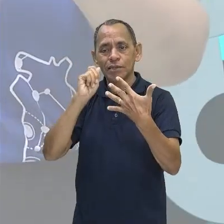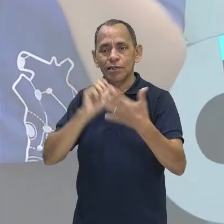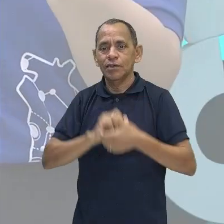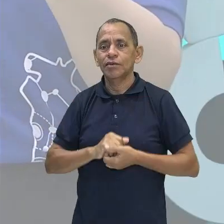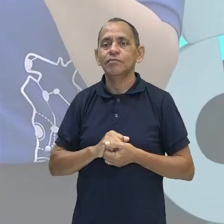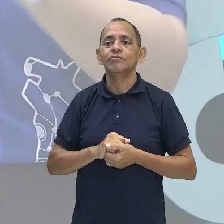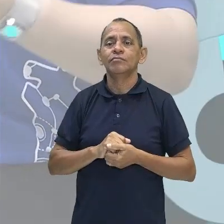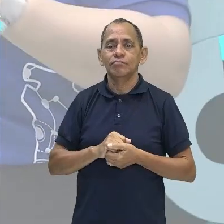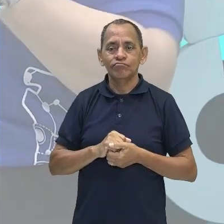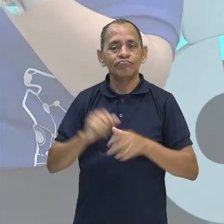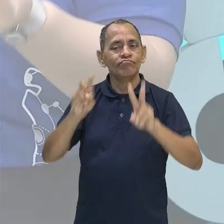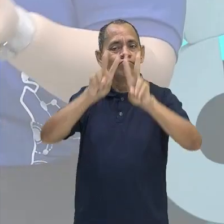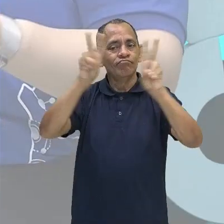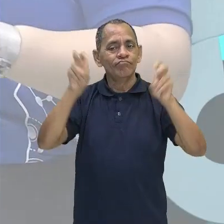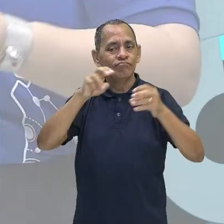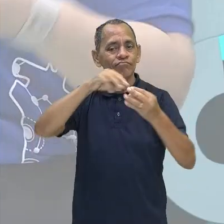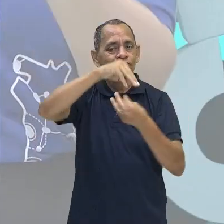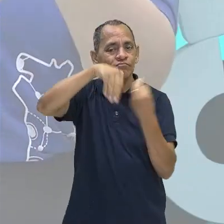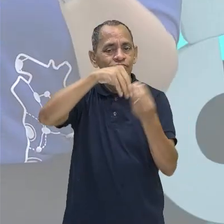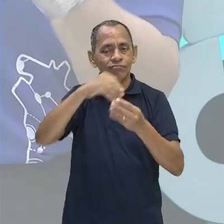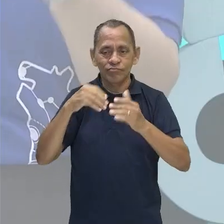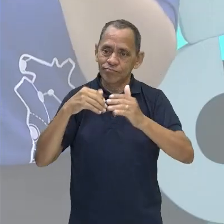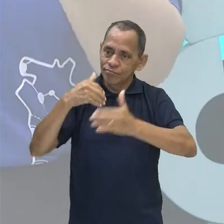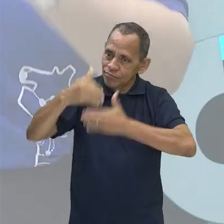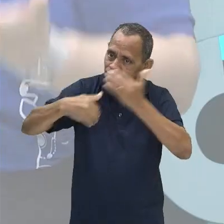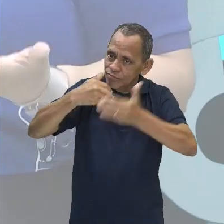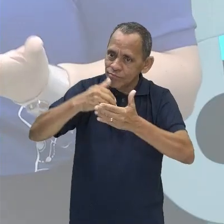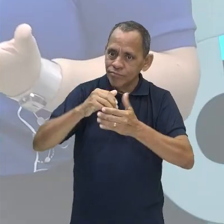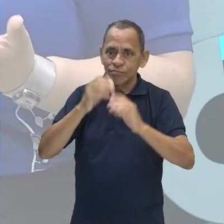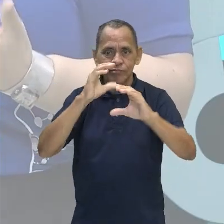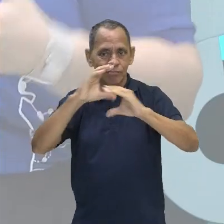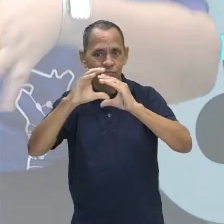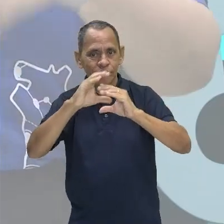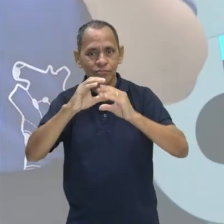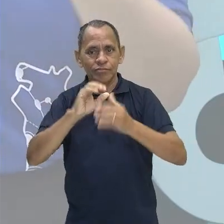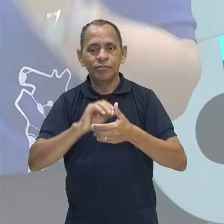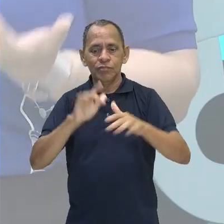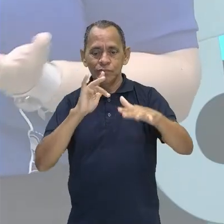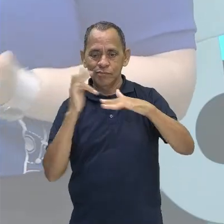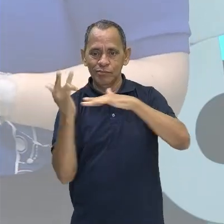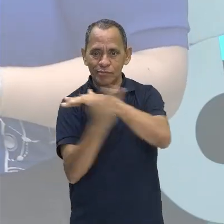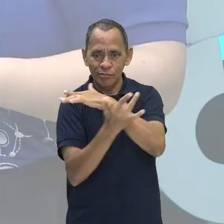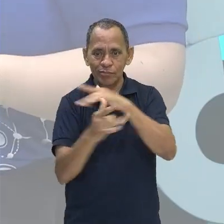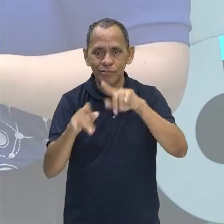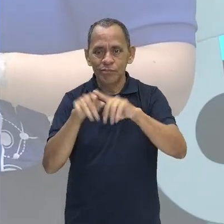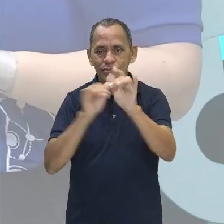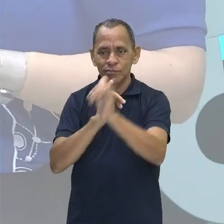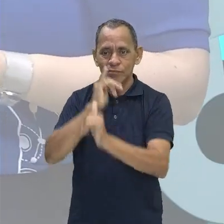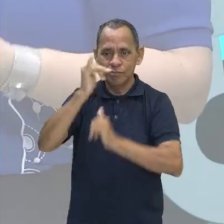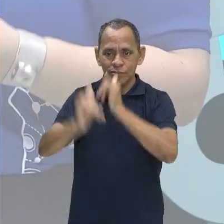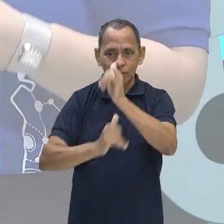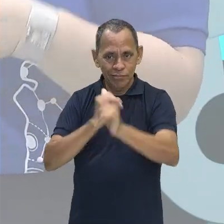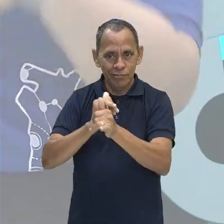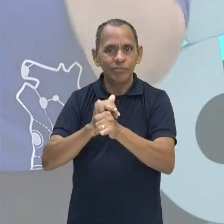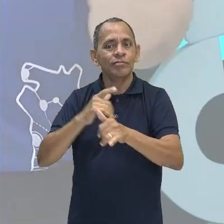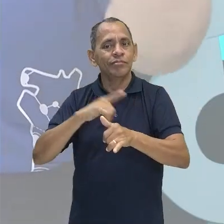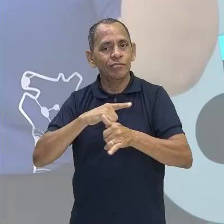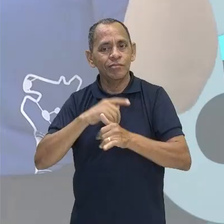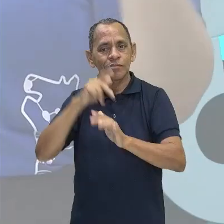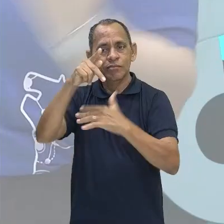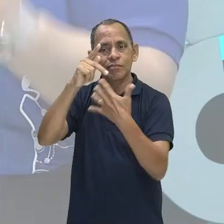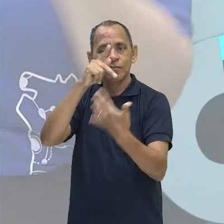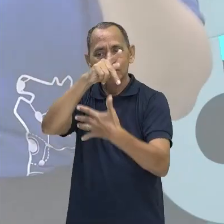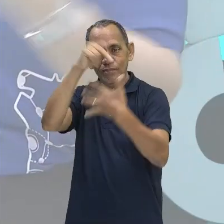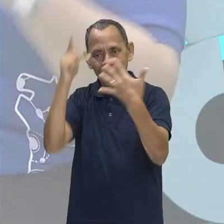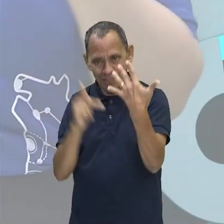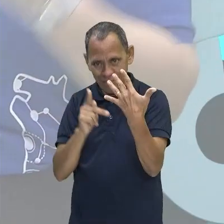né? O processo comunicativo, né? A questão das mídias, da internet, acabam por privilegiar